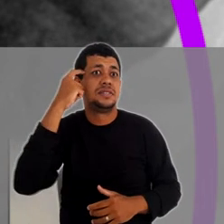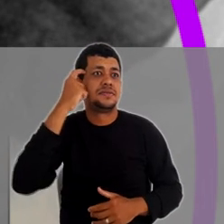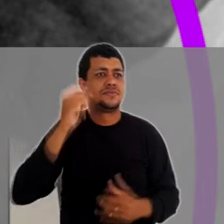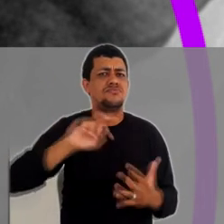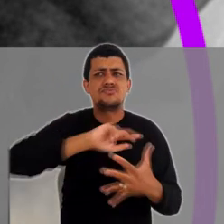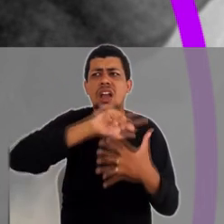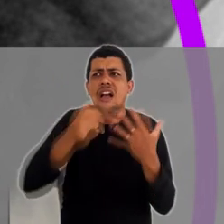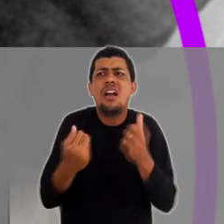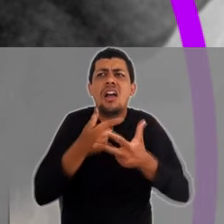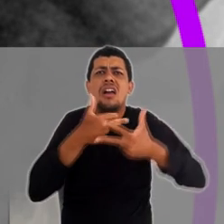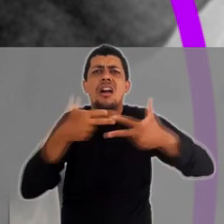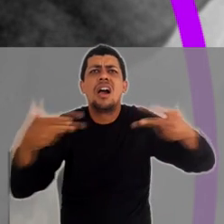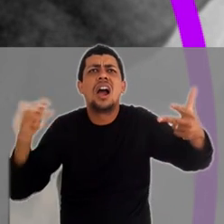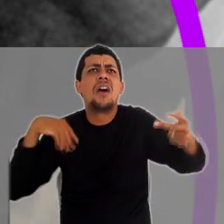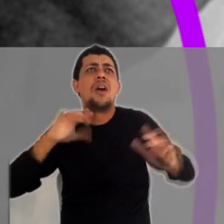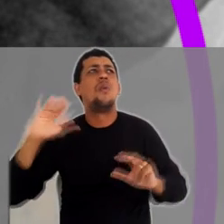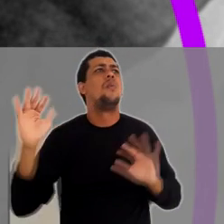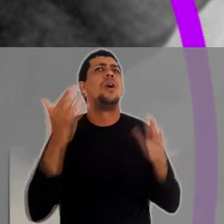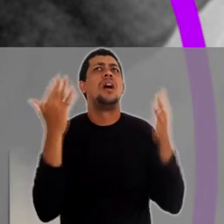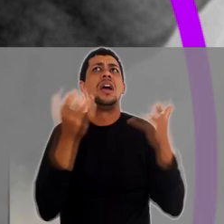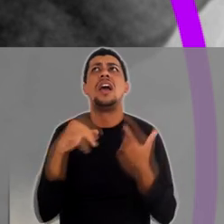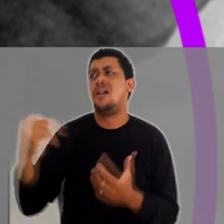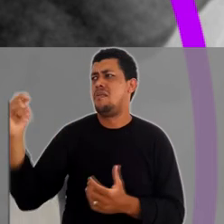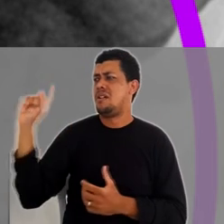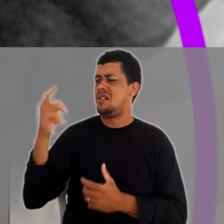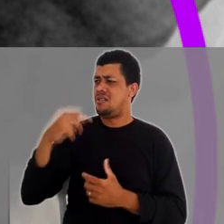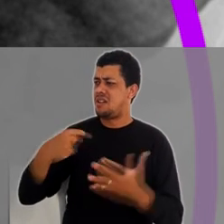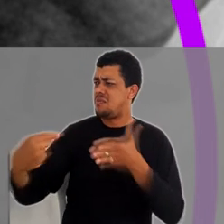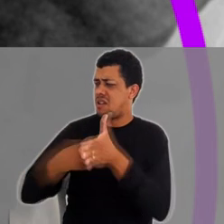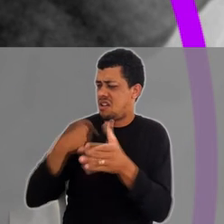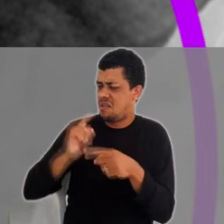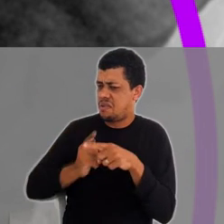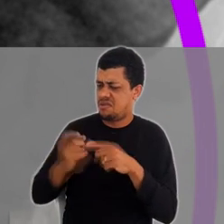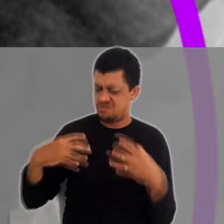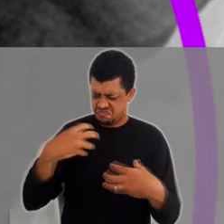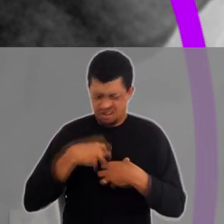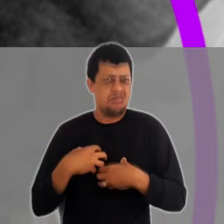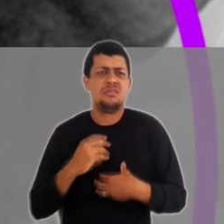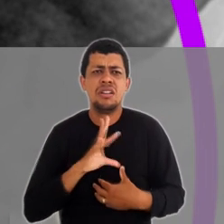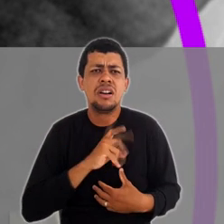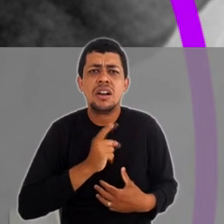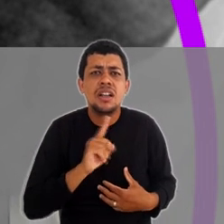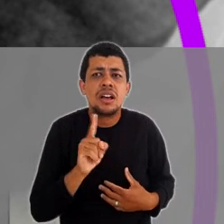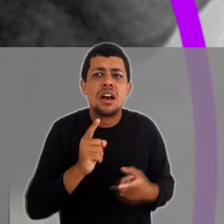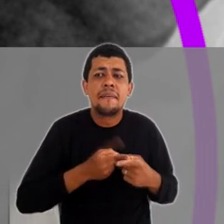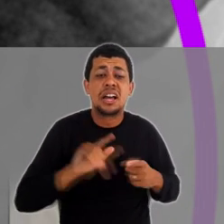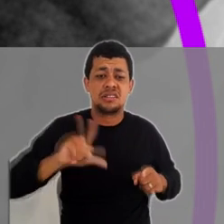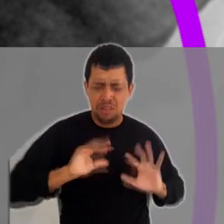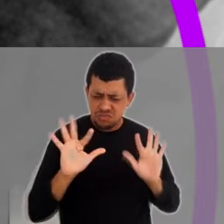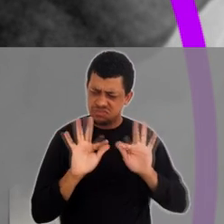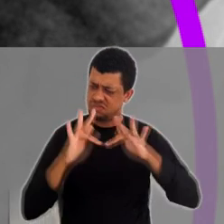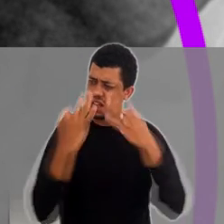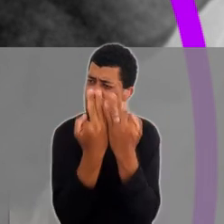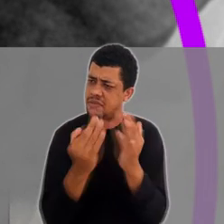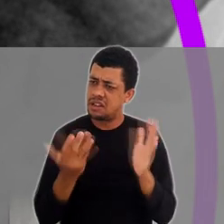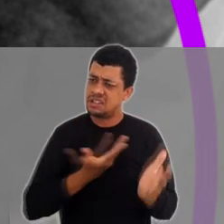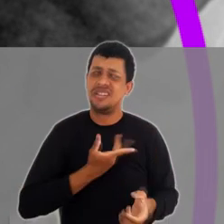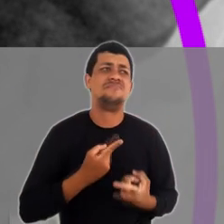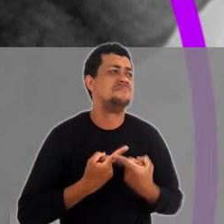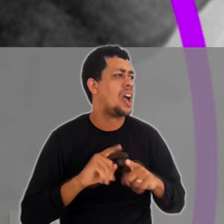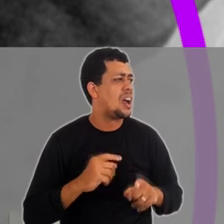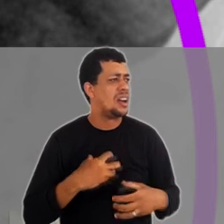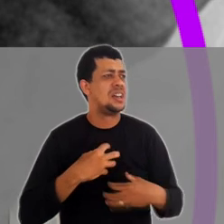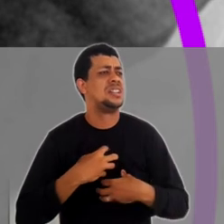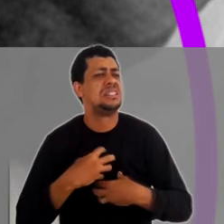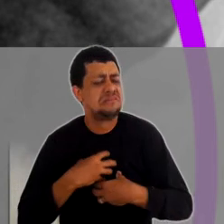em várias paradas. Enquanto o vento bate, me pergunto por que não me sinto amada. Tenho minha família, meus amigos, e